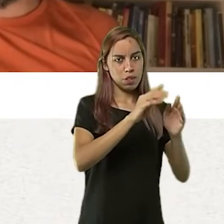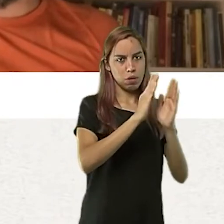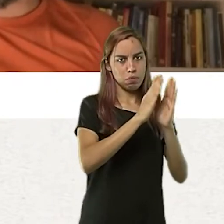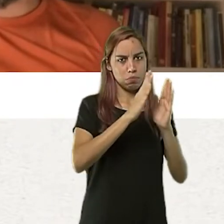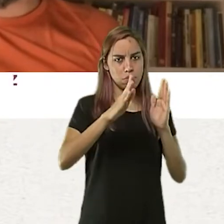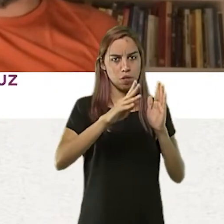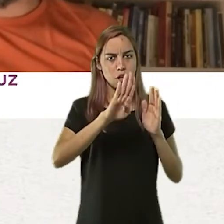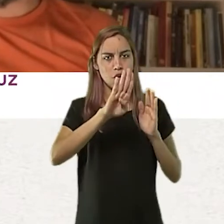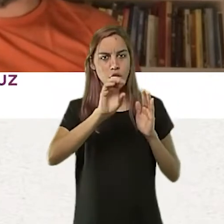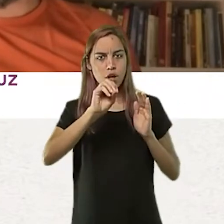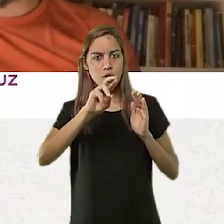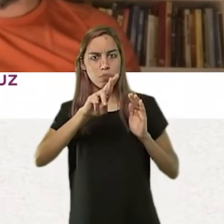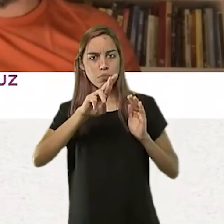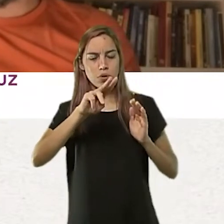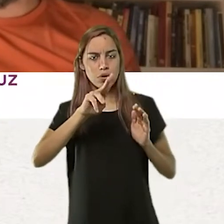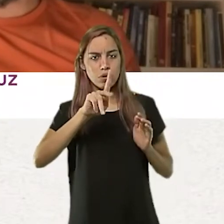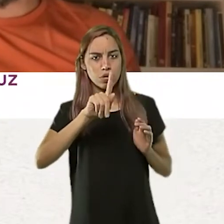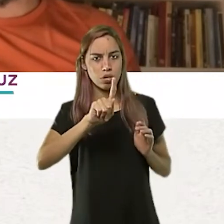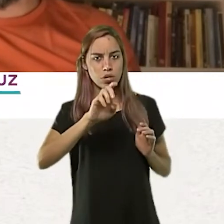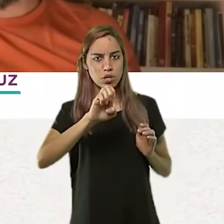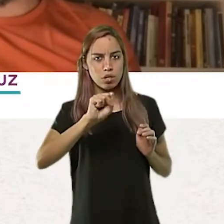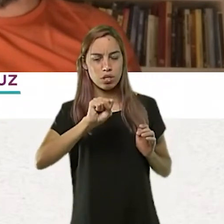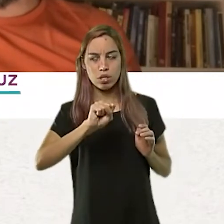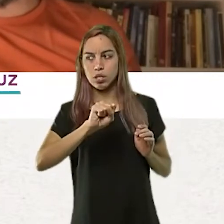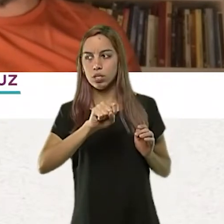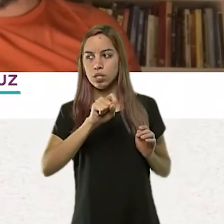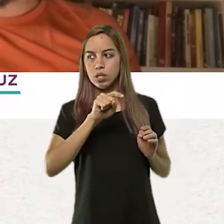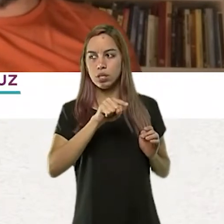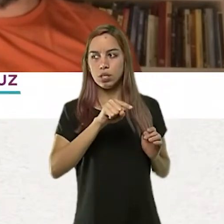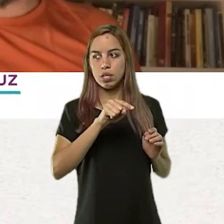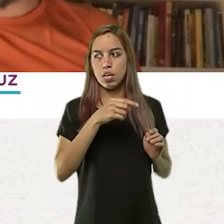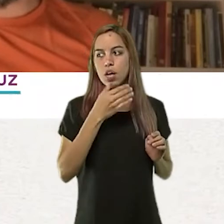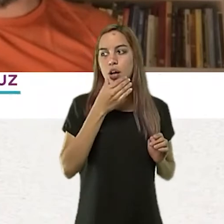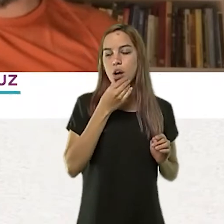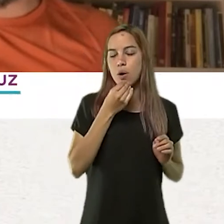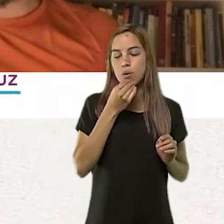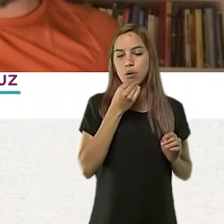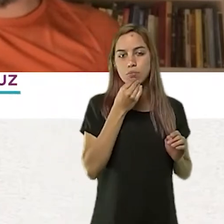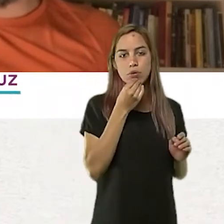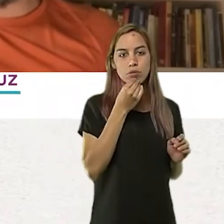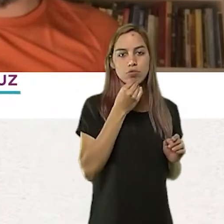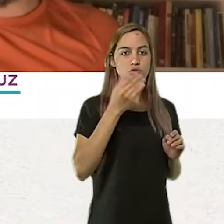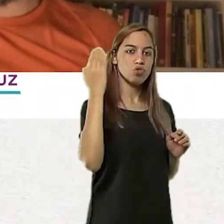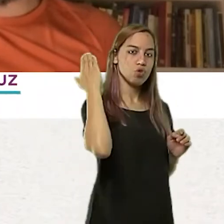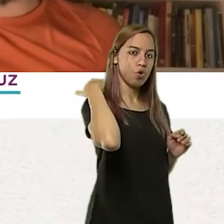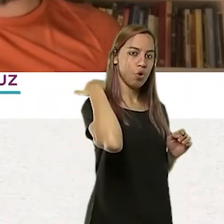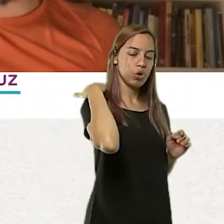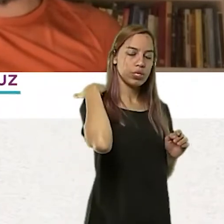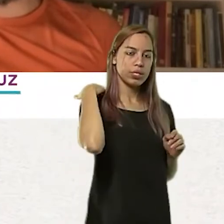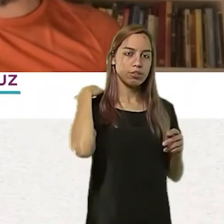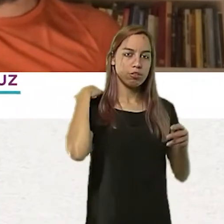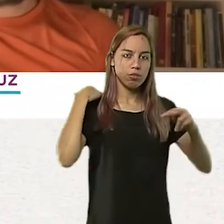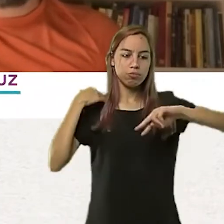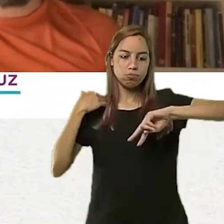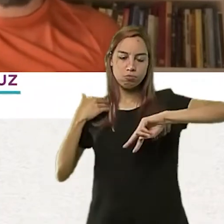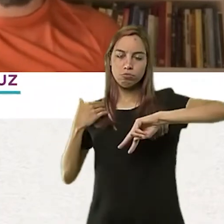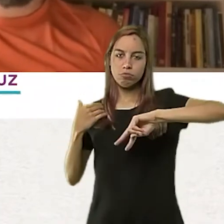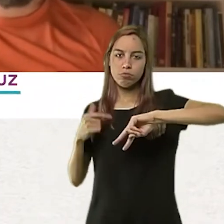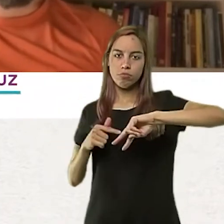menos isso aí que está atrás da gente, com o Borges desenhado de costas, E ele